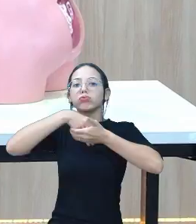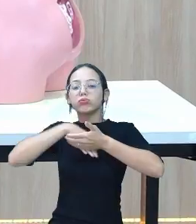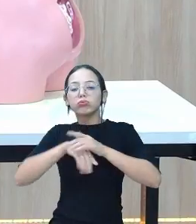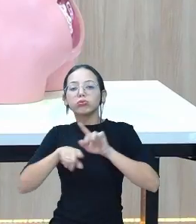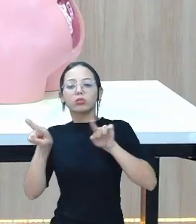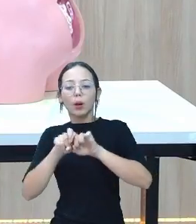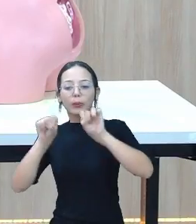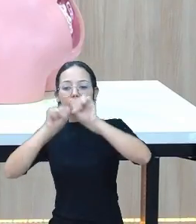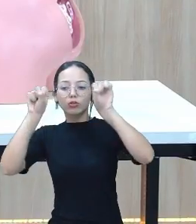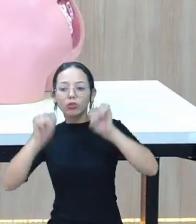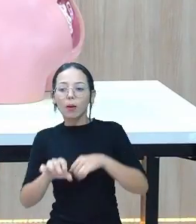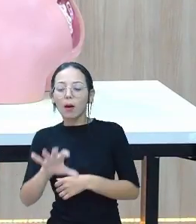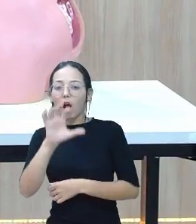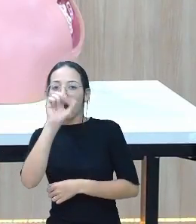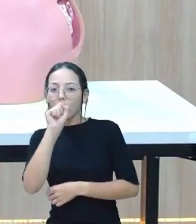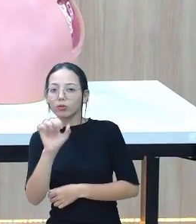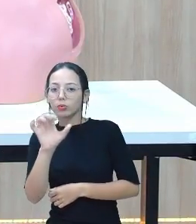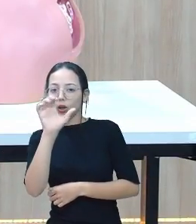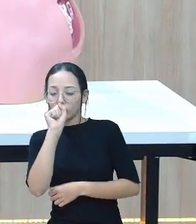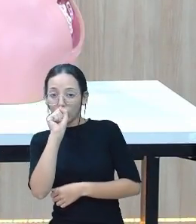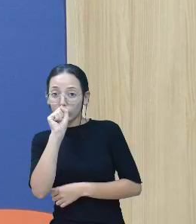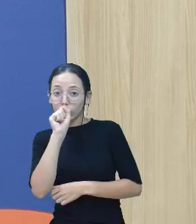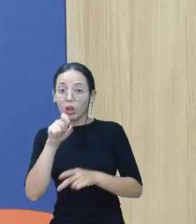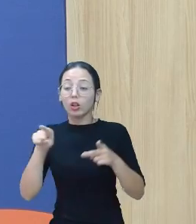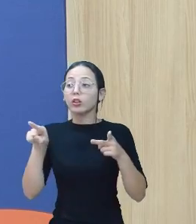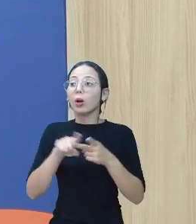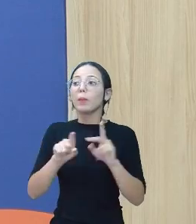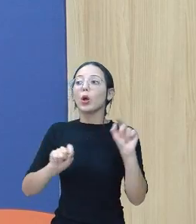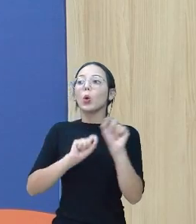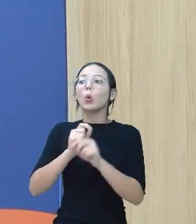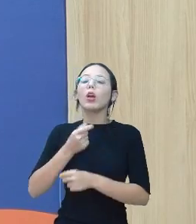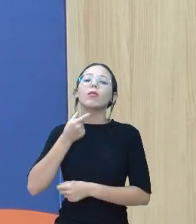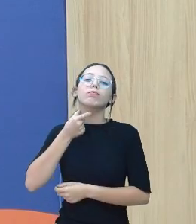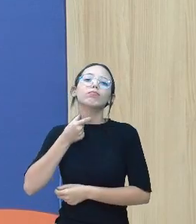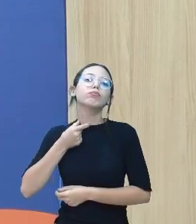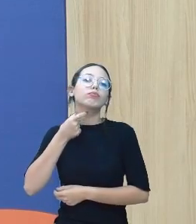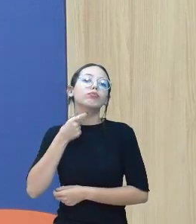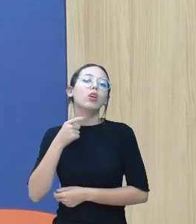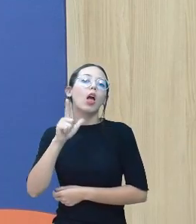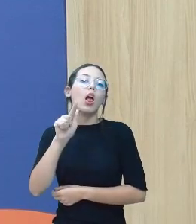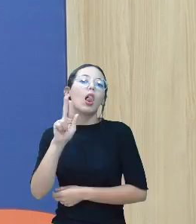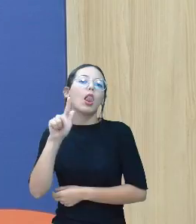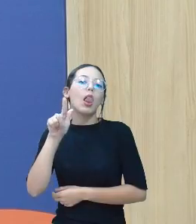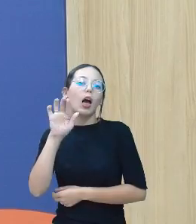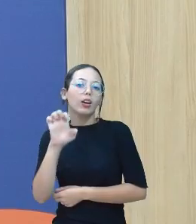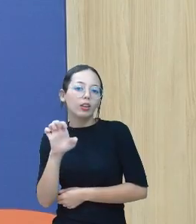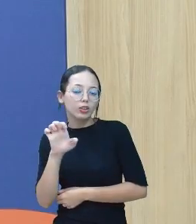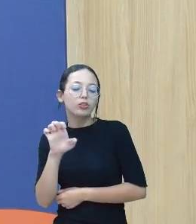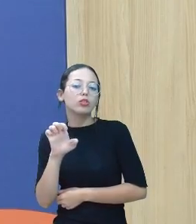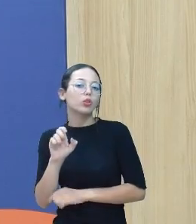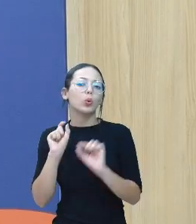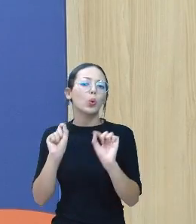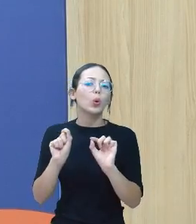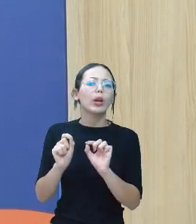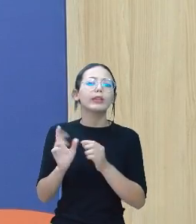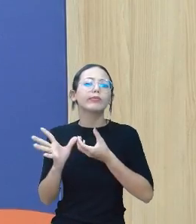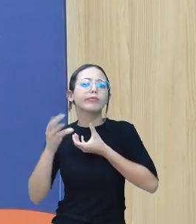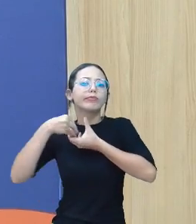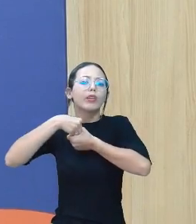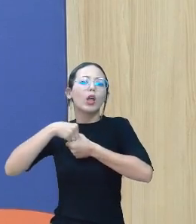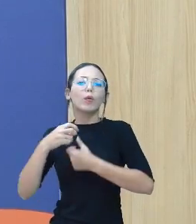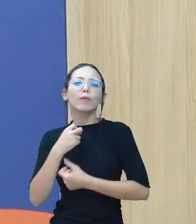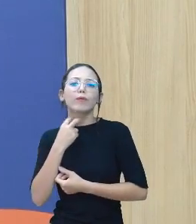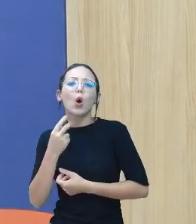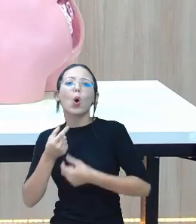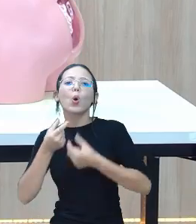sistema respiratório. Depois vem a laringe, localizada aqui no pescoço, onde ficam as cordas